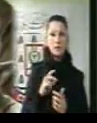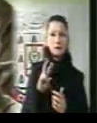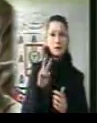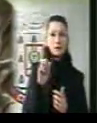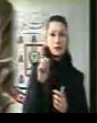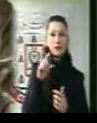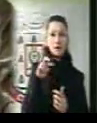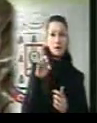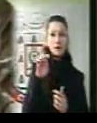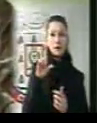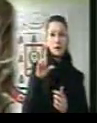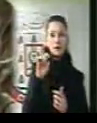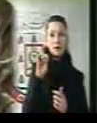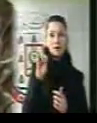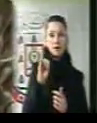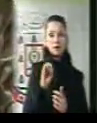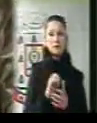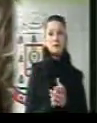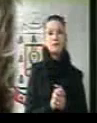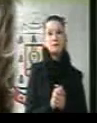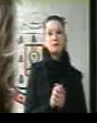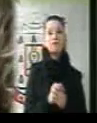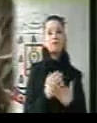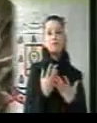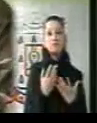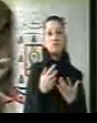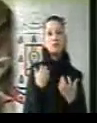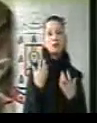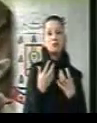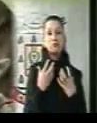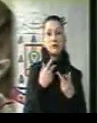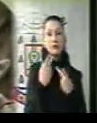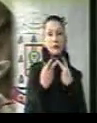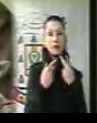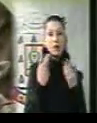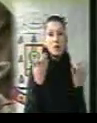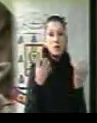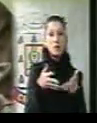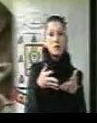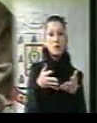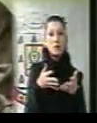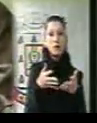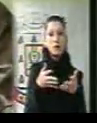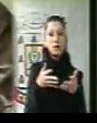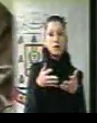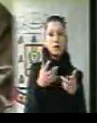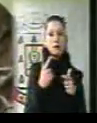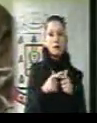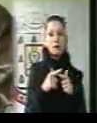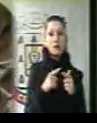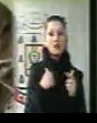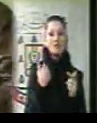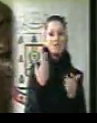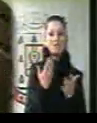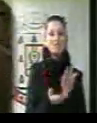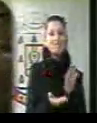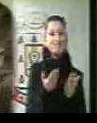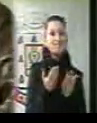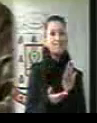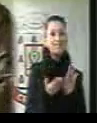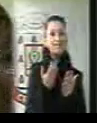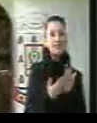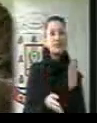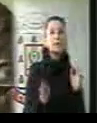Vanderlei Agostinho. Então, eu subo a tribuna, já um pouco prejudicado pela minha palavra, né, mas foi